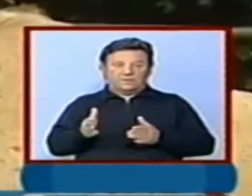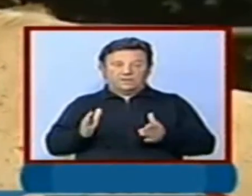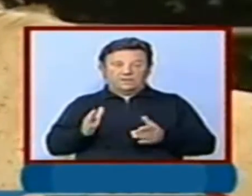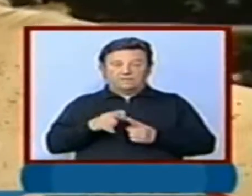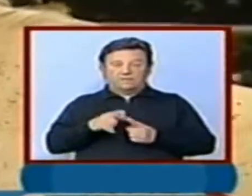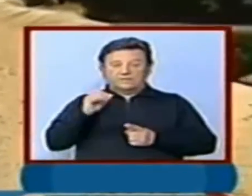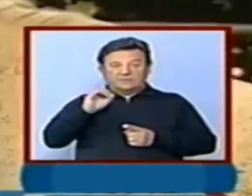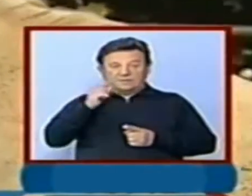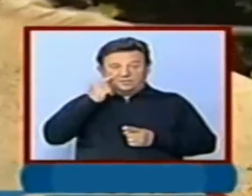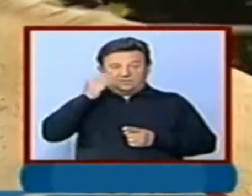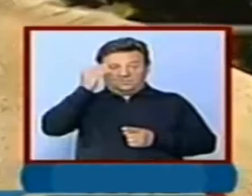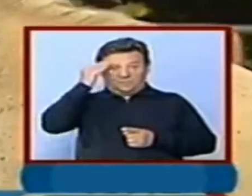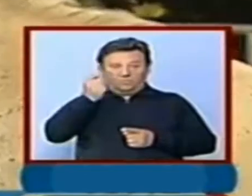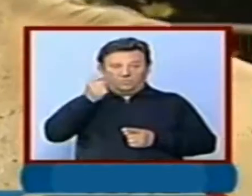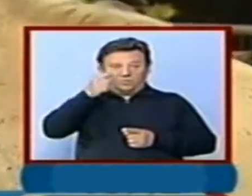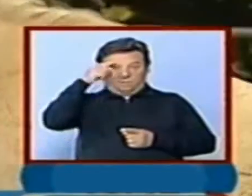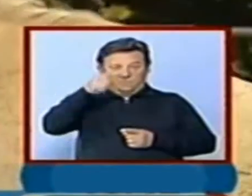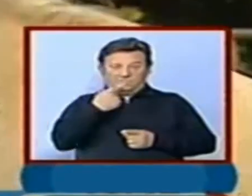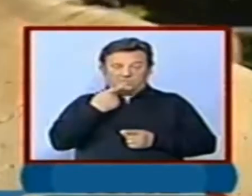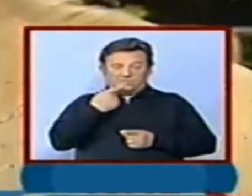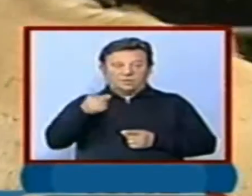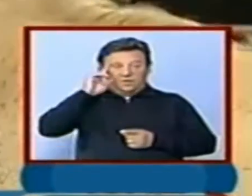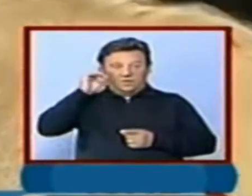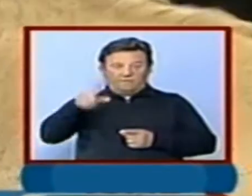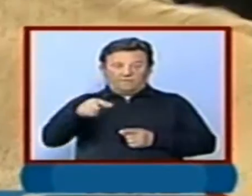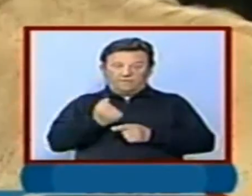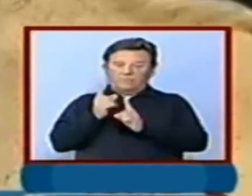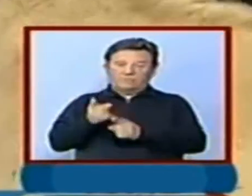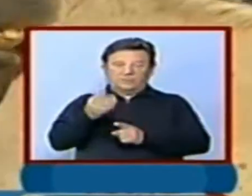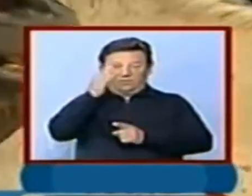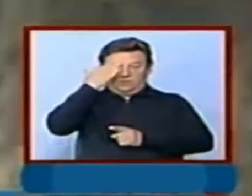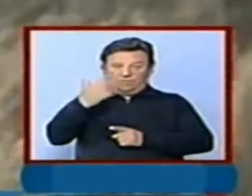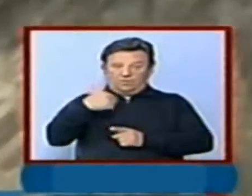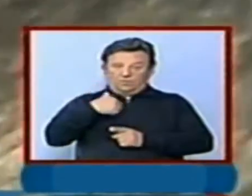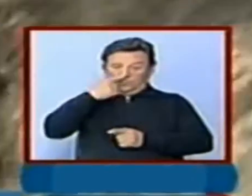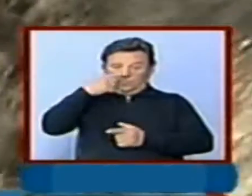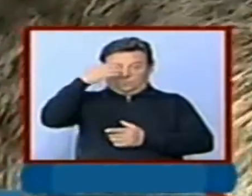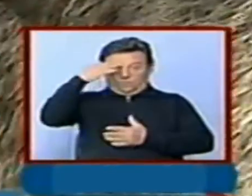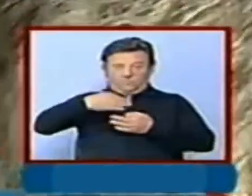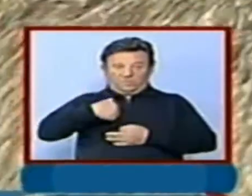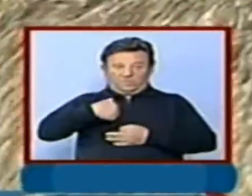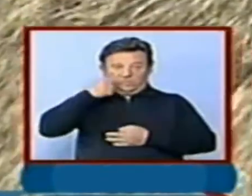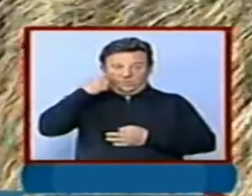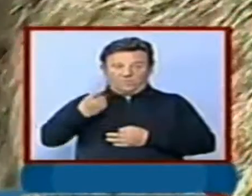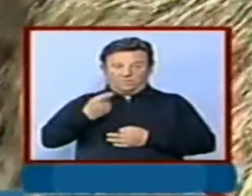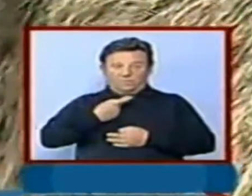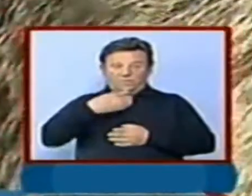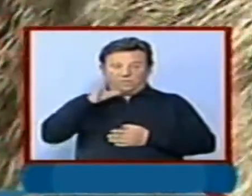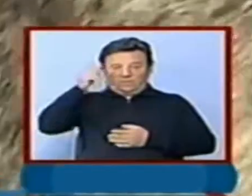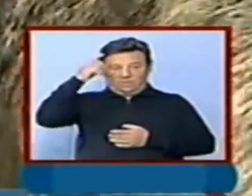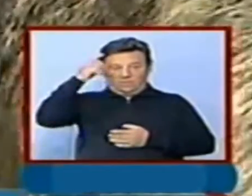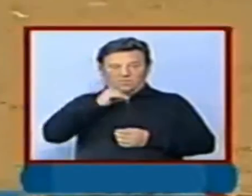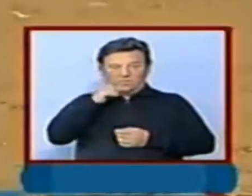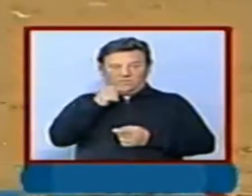sem experimentar, seja um pouco difícil de perceber. Os cavalos funcionam como espelho do comportamento humano, obrigando a uma tomada de consciência